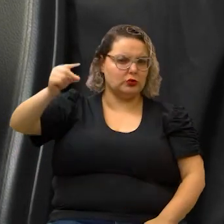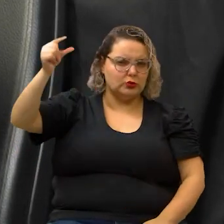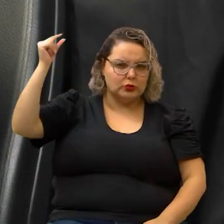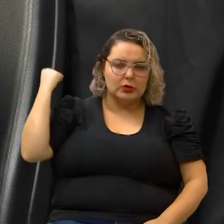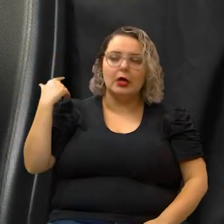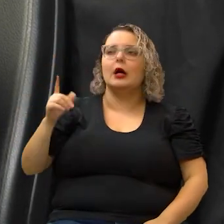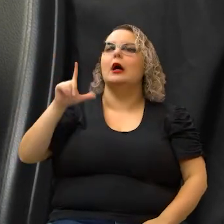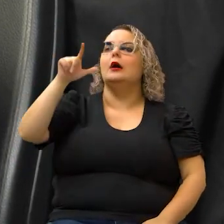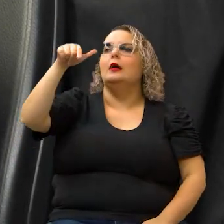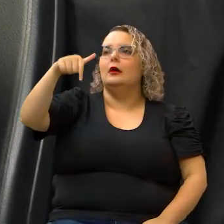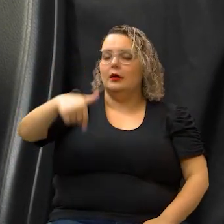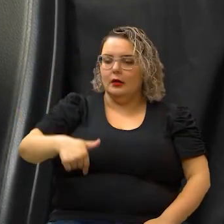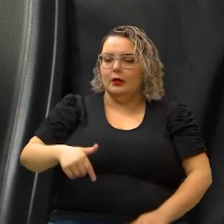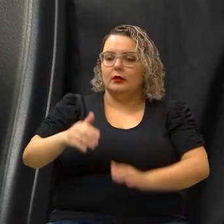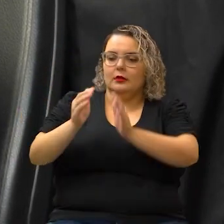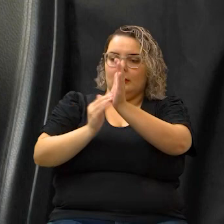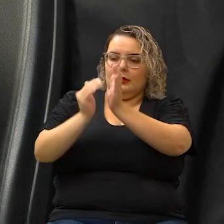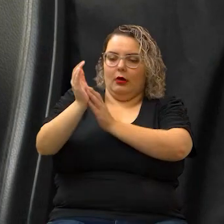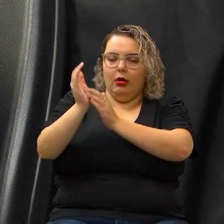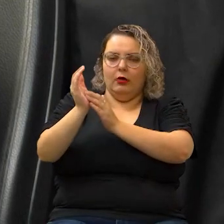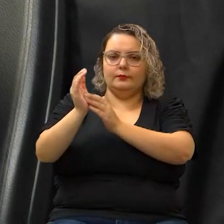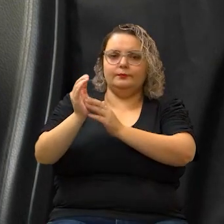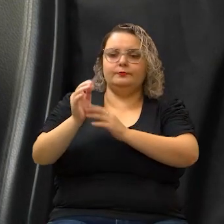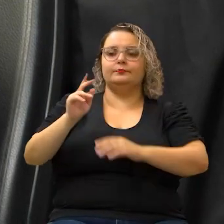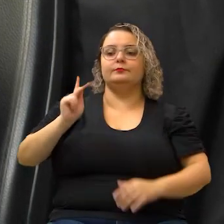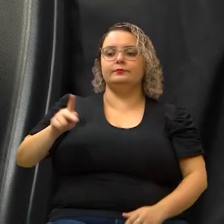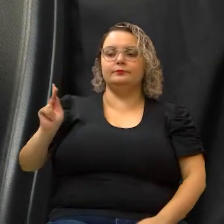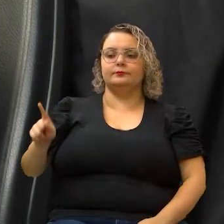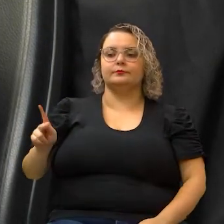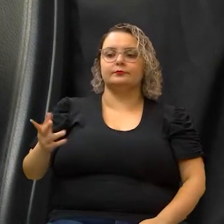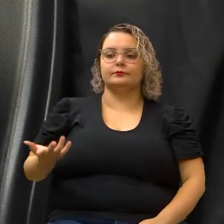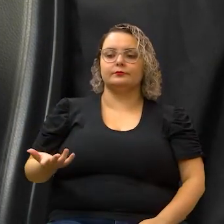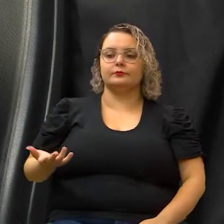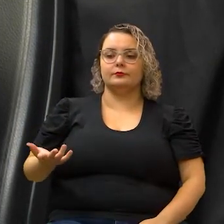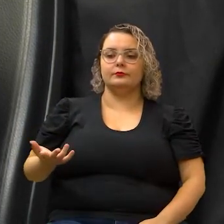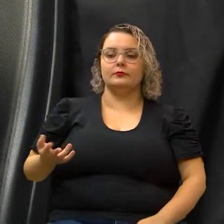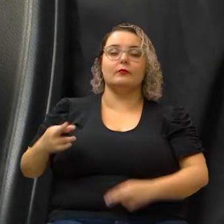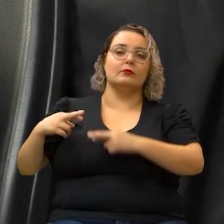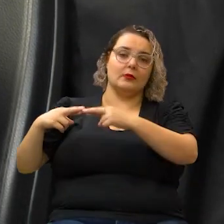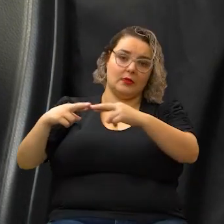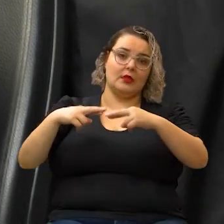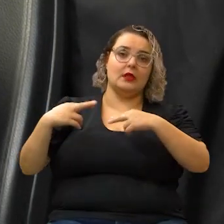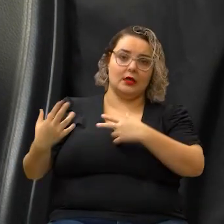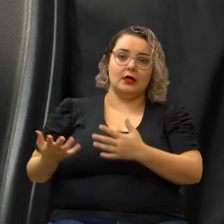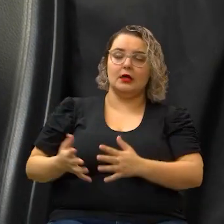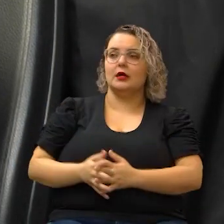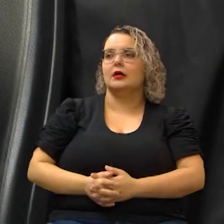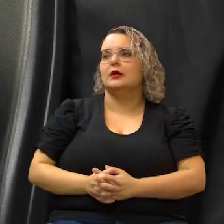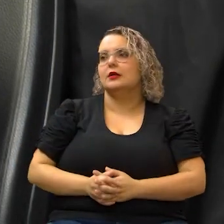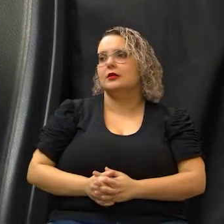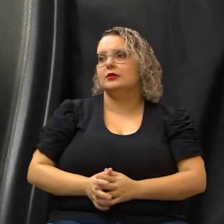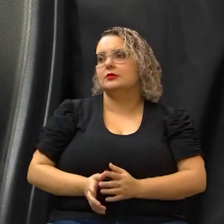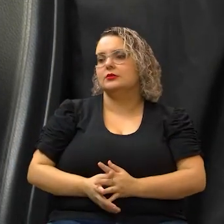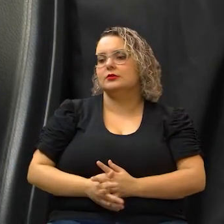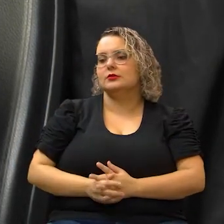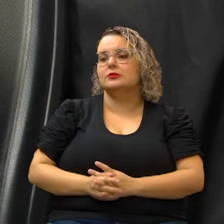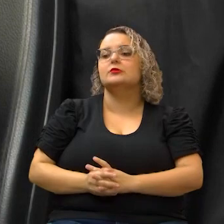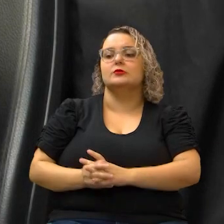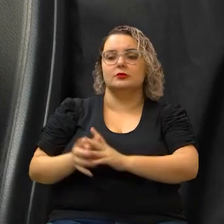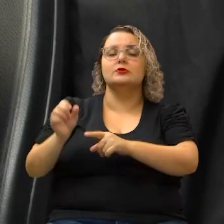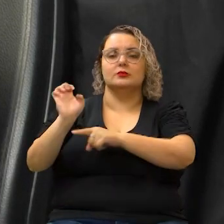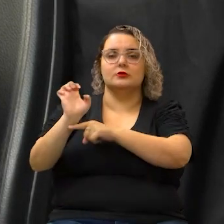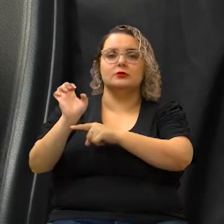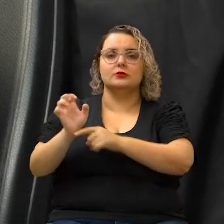Depois eu prestei o concurso público para professores na rede do